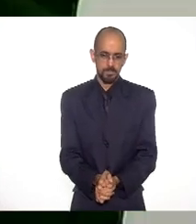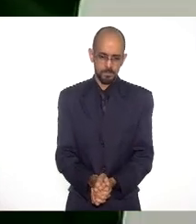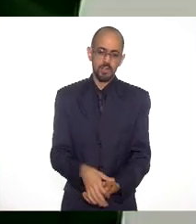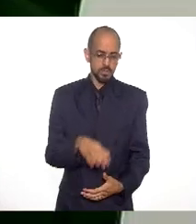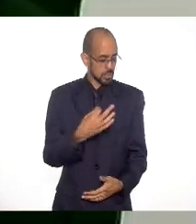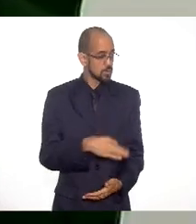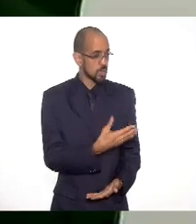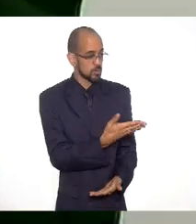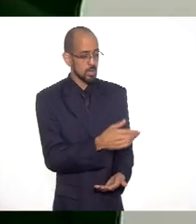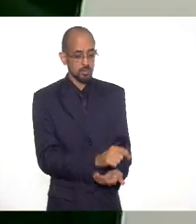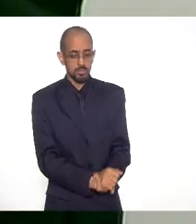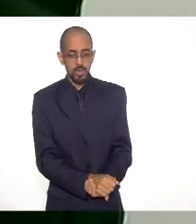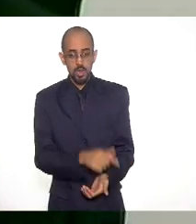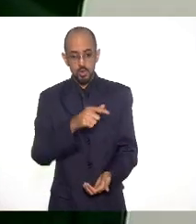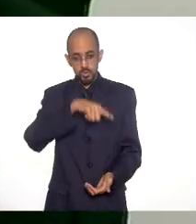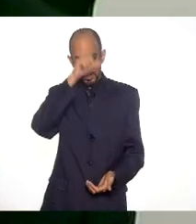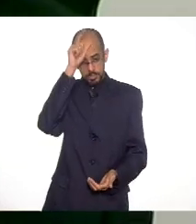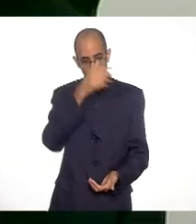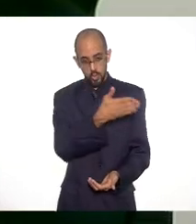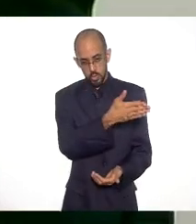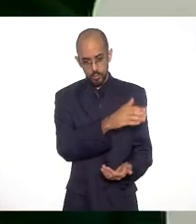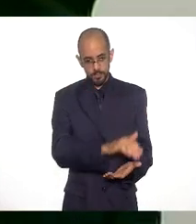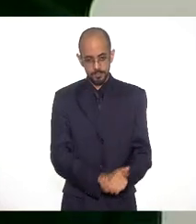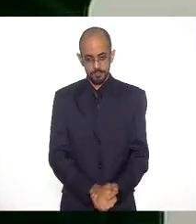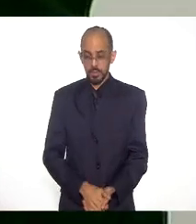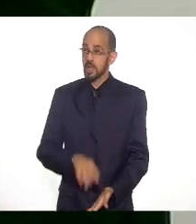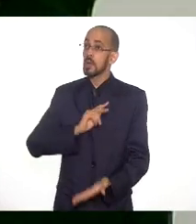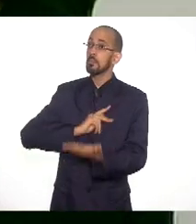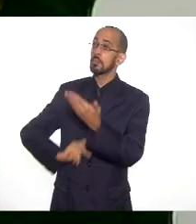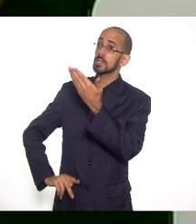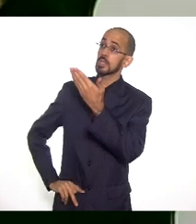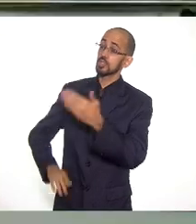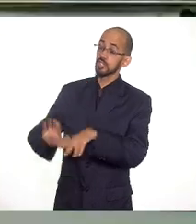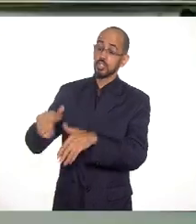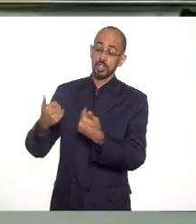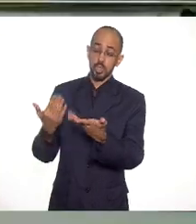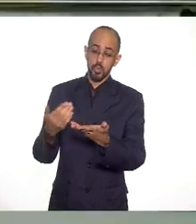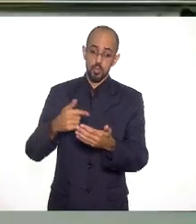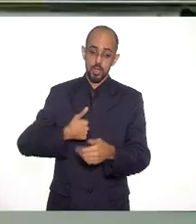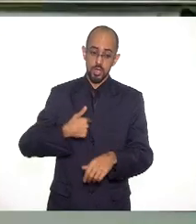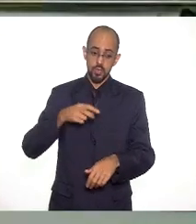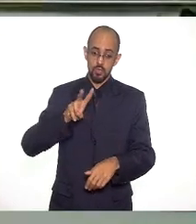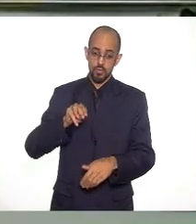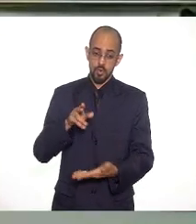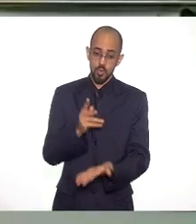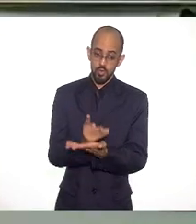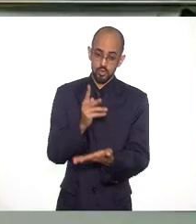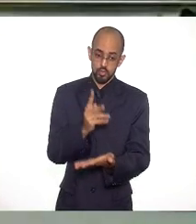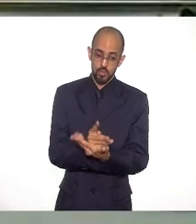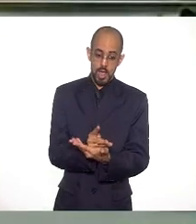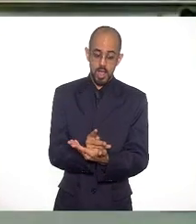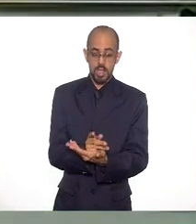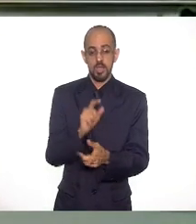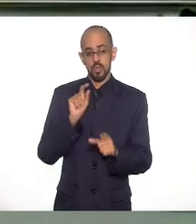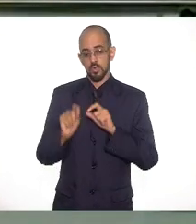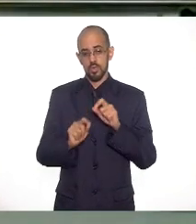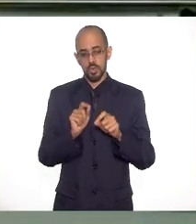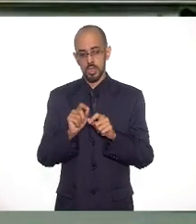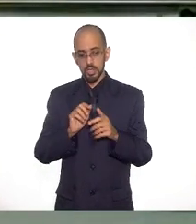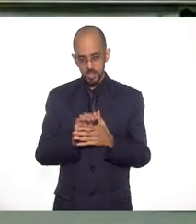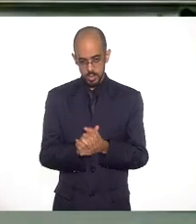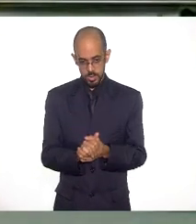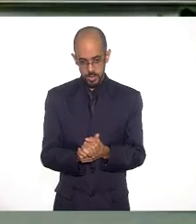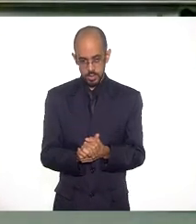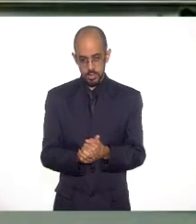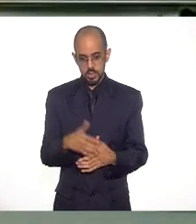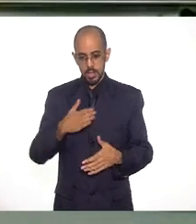Luiz Paulo, deputado Luiz Paulo. Presidente, eu vou continuar com a